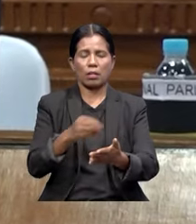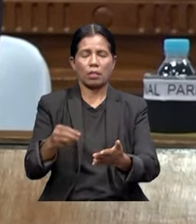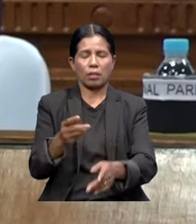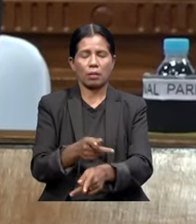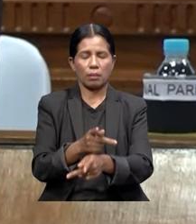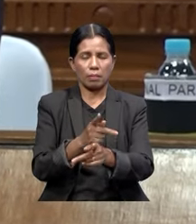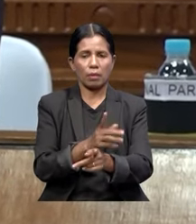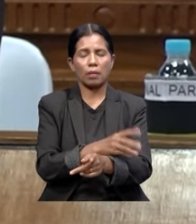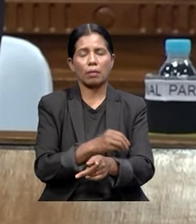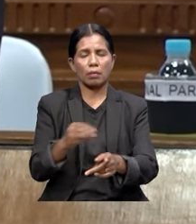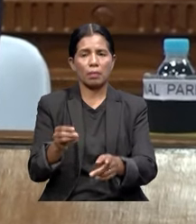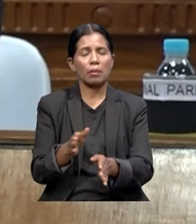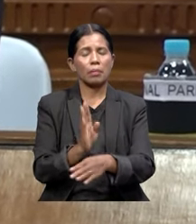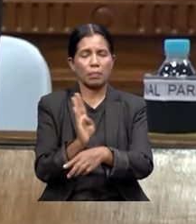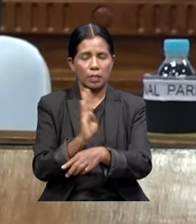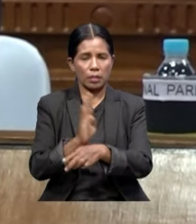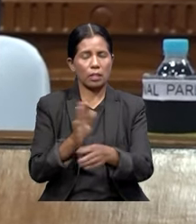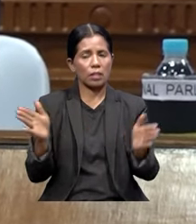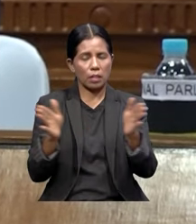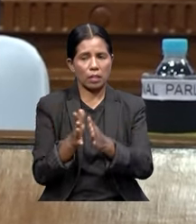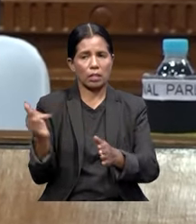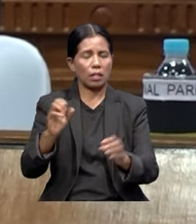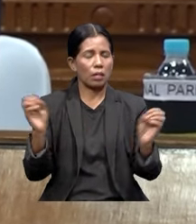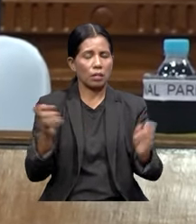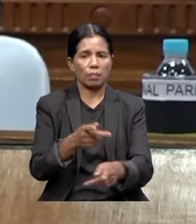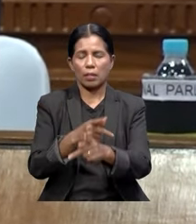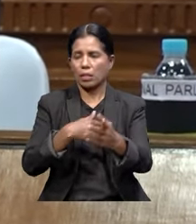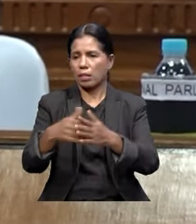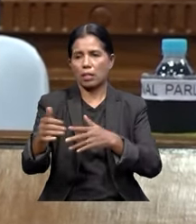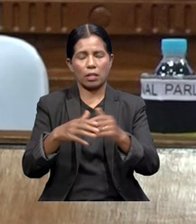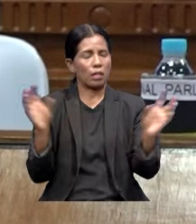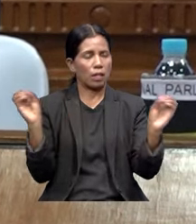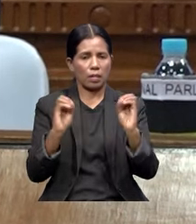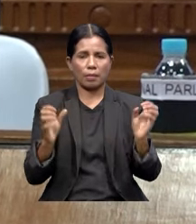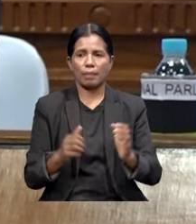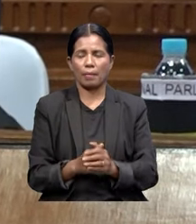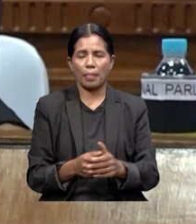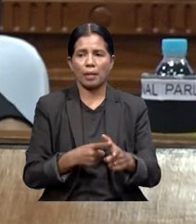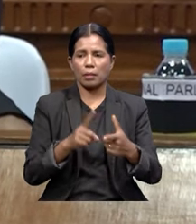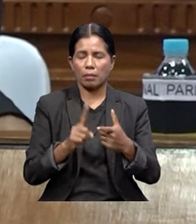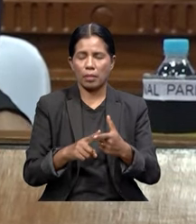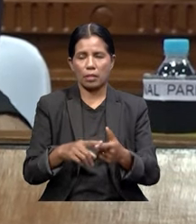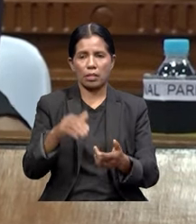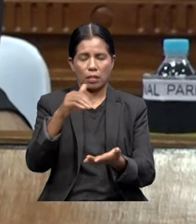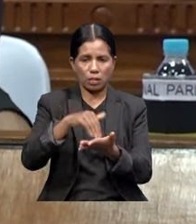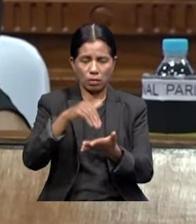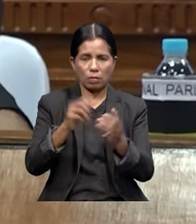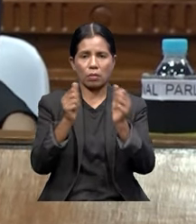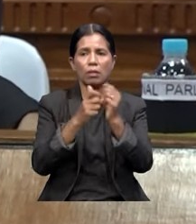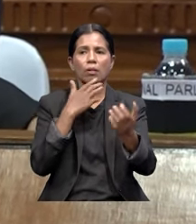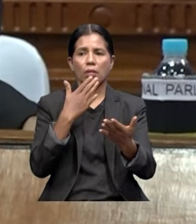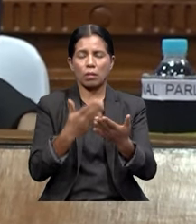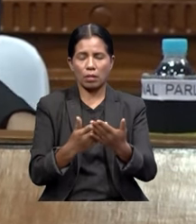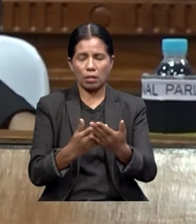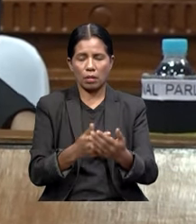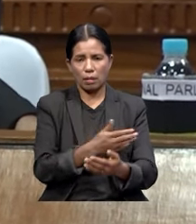empresas lá os empréstimos arbiram lá, depois de estudo de dia, vai